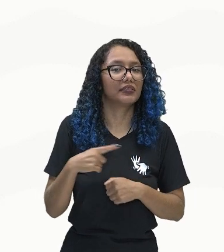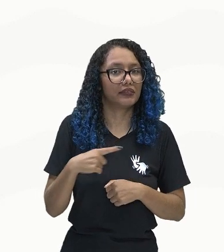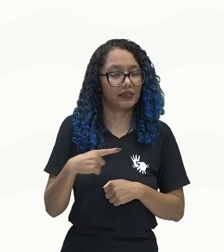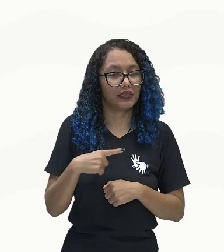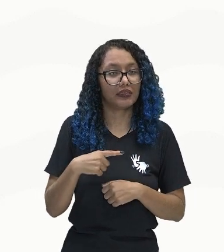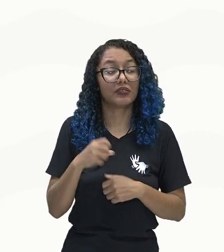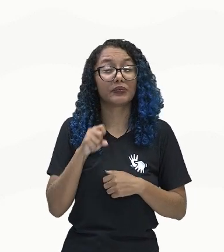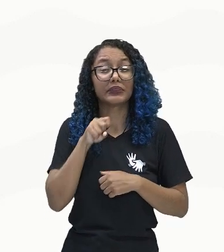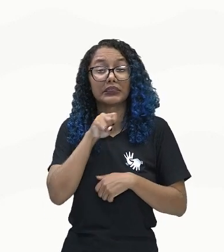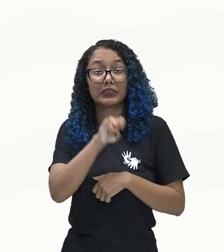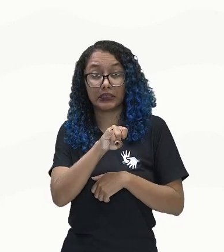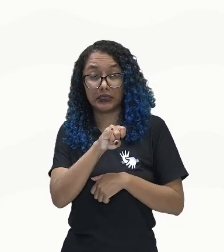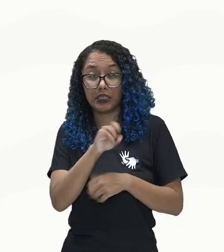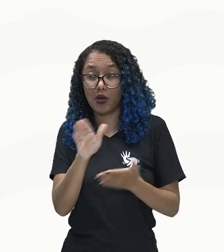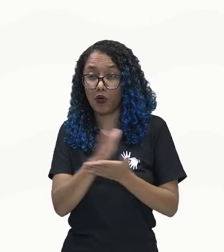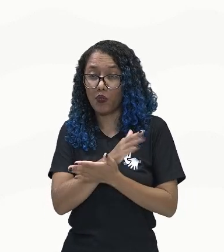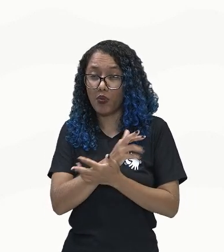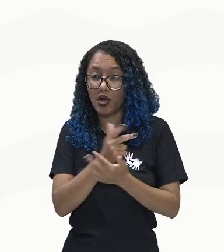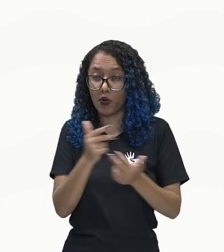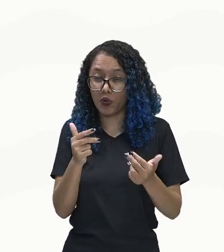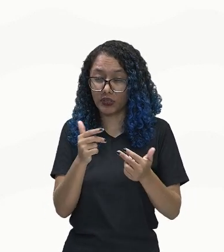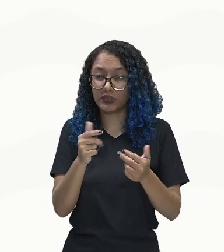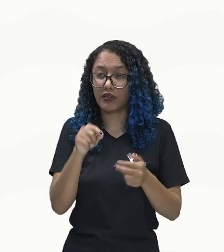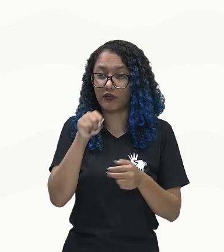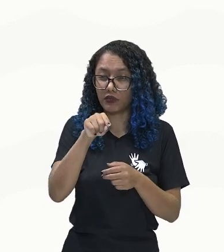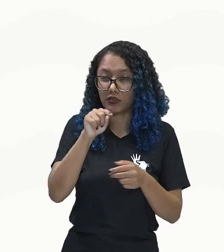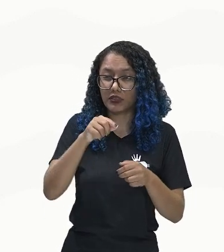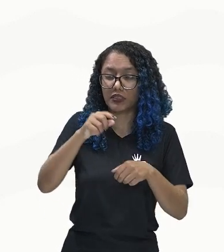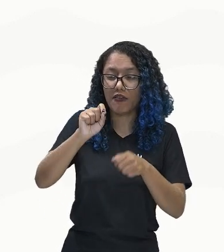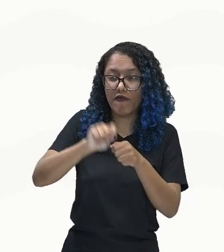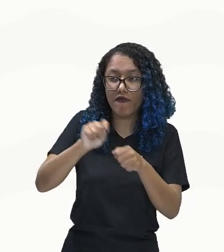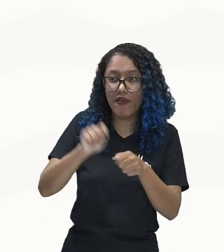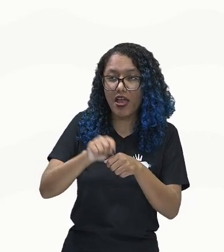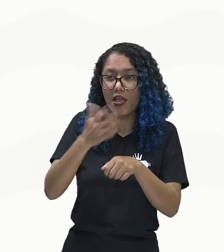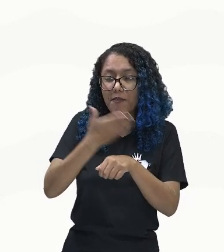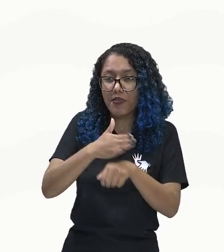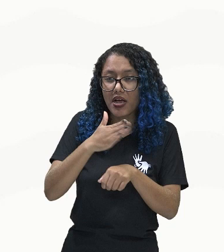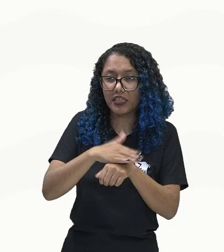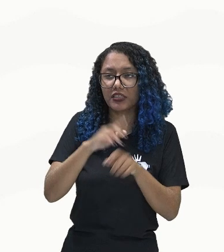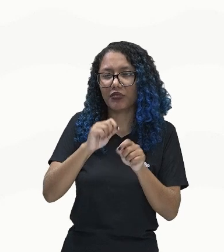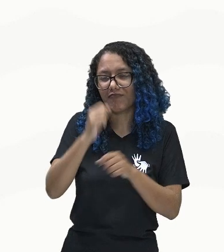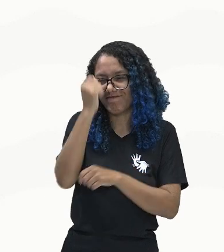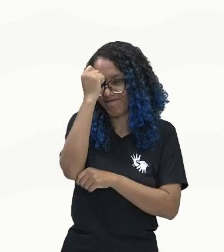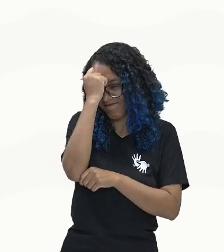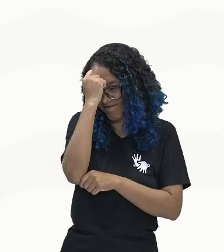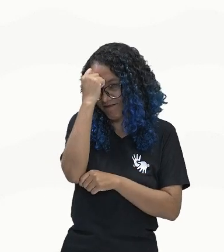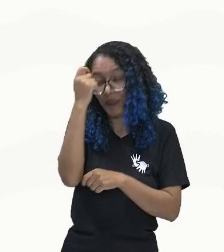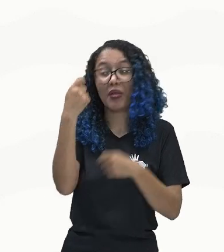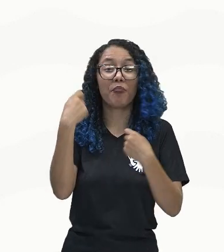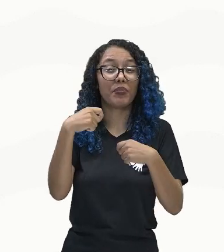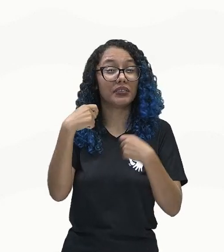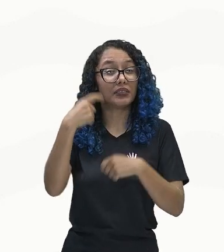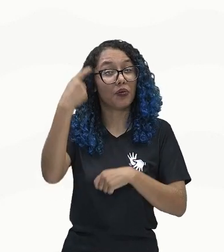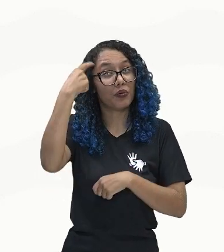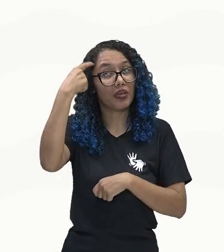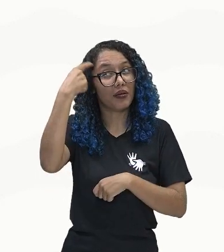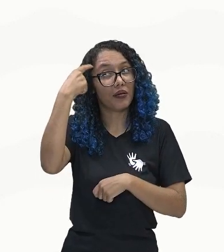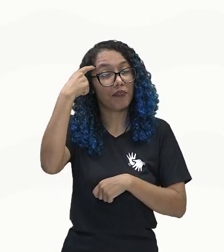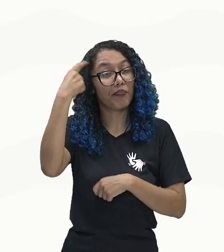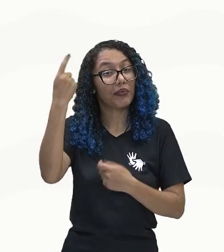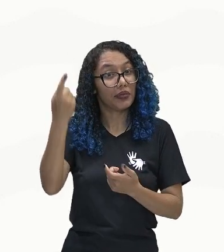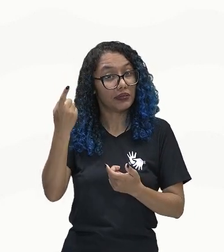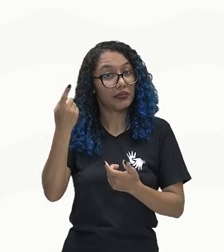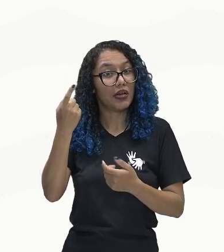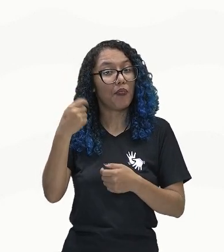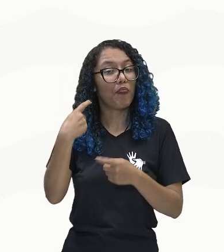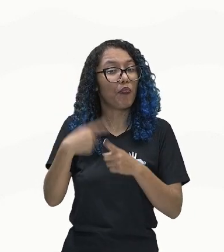se algo que você fez gerou uma consequência, você se arrepende disso, você necessita ressignificar esse